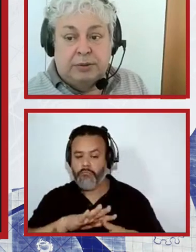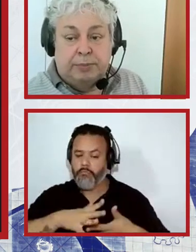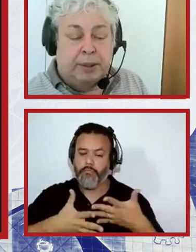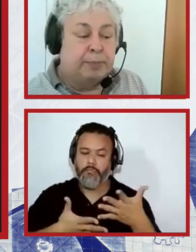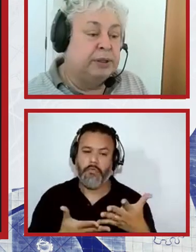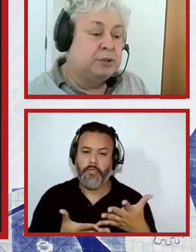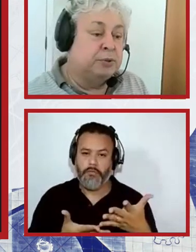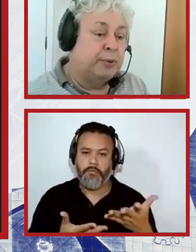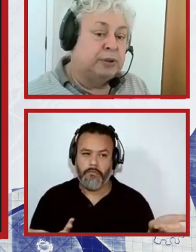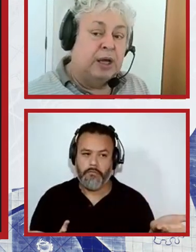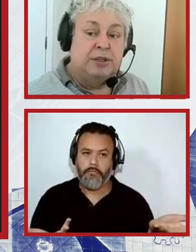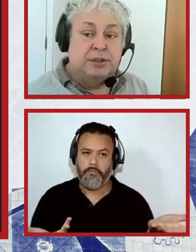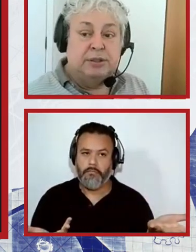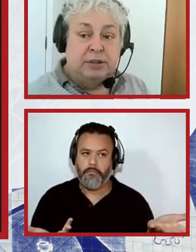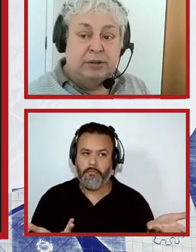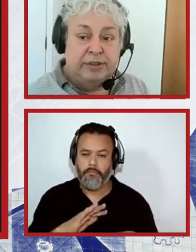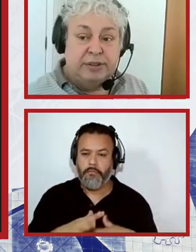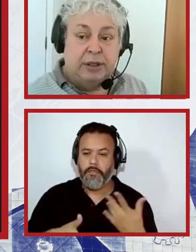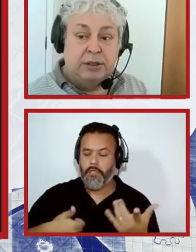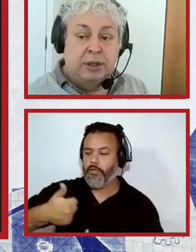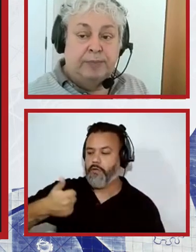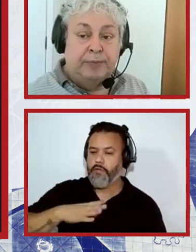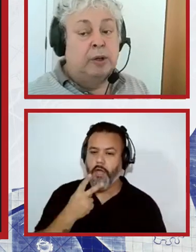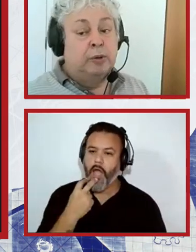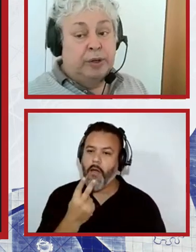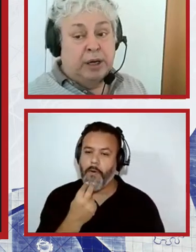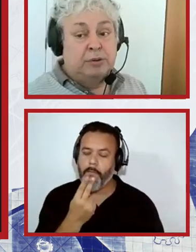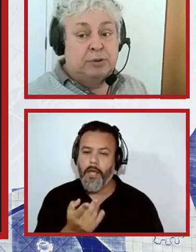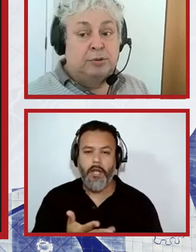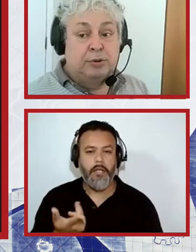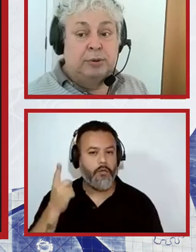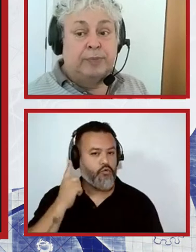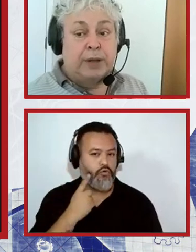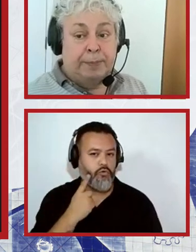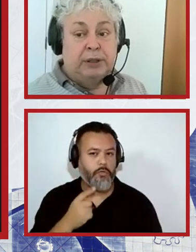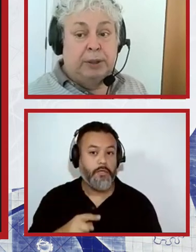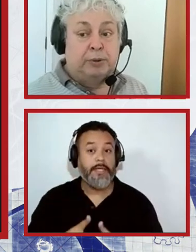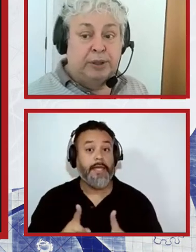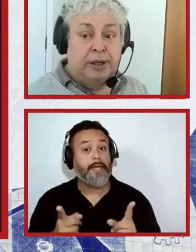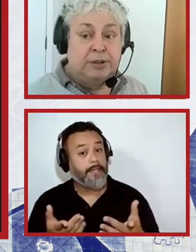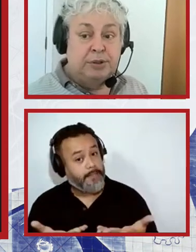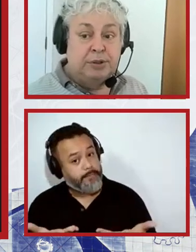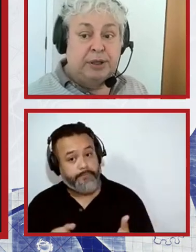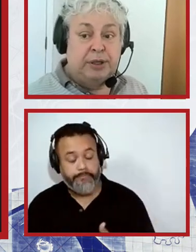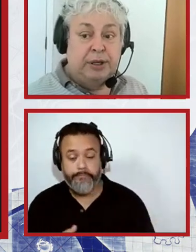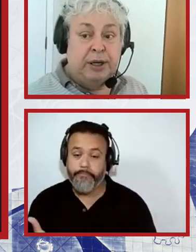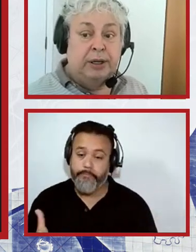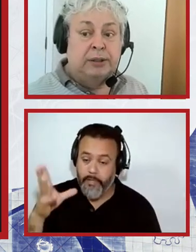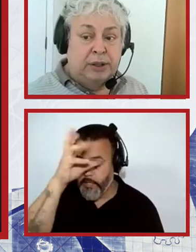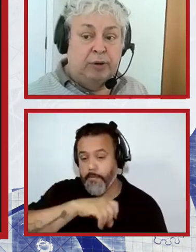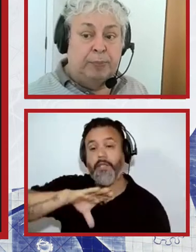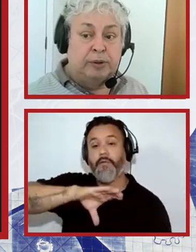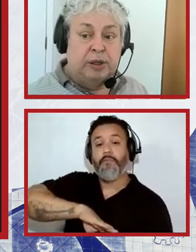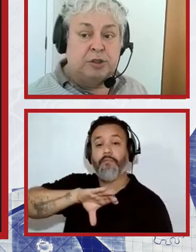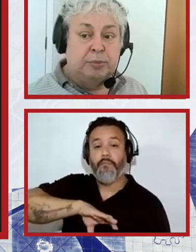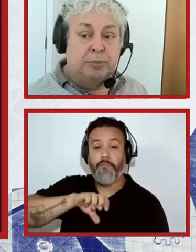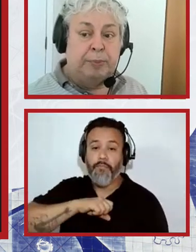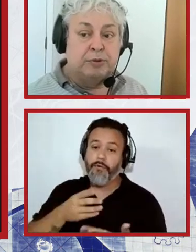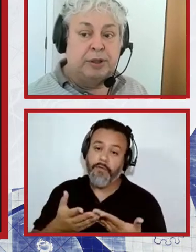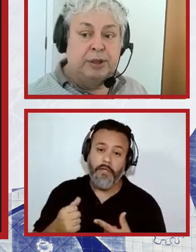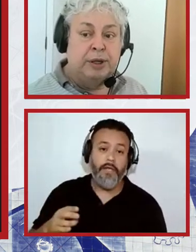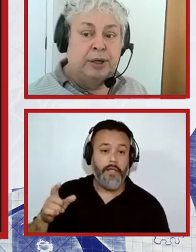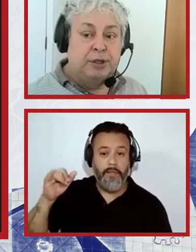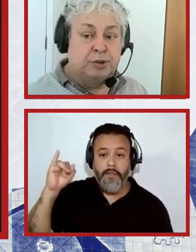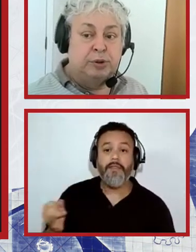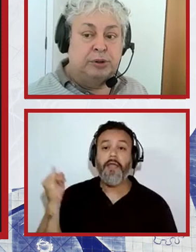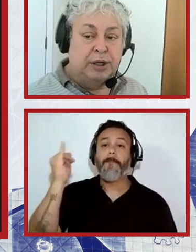na verdade, para poder suportar as necessidades da universidade. Então, no caso do surdo, aprender português, eu diria que é tão importante como